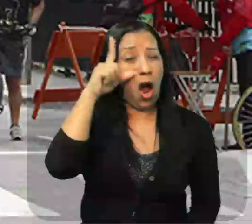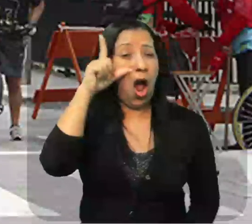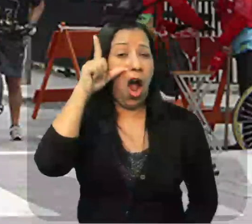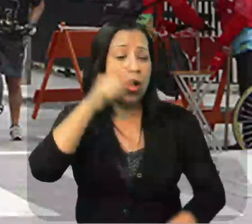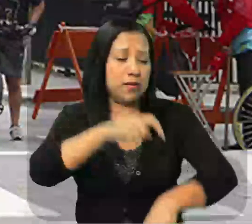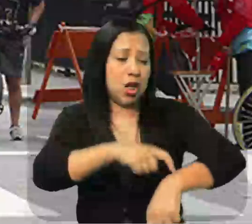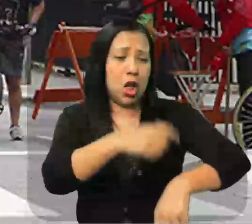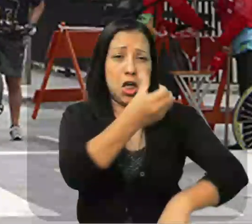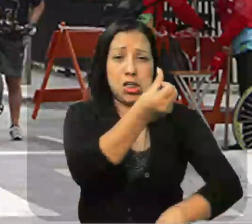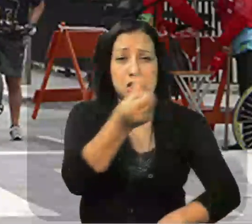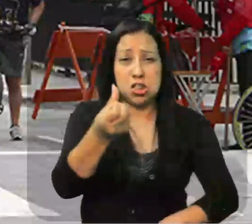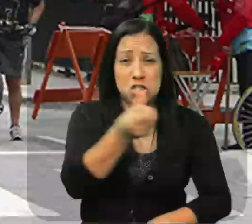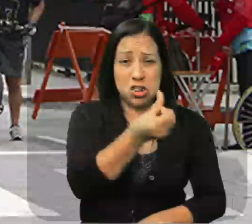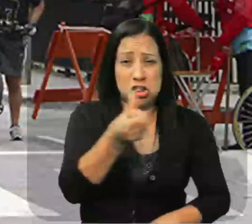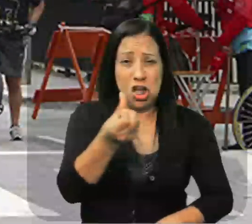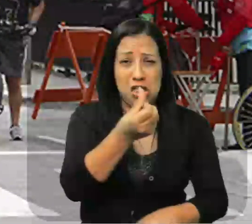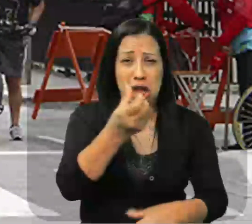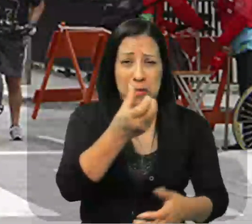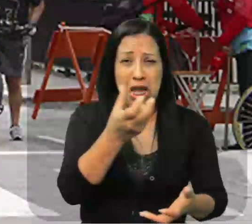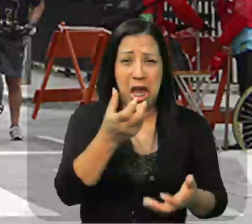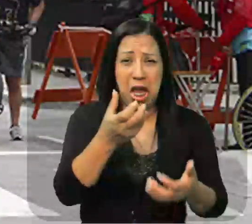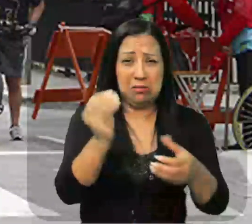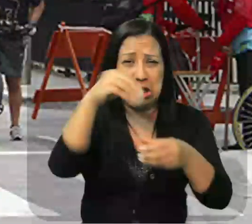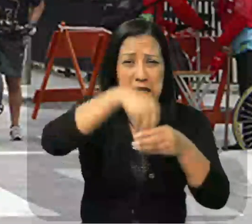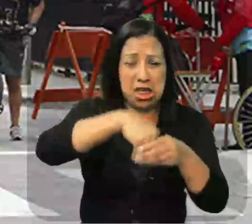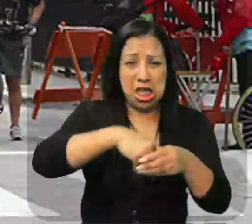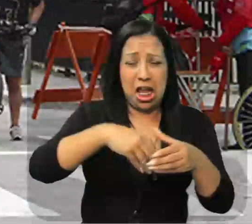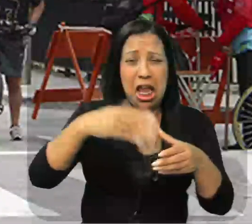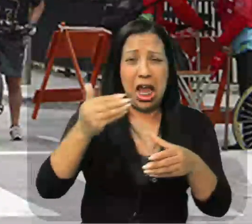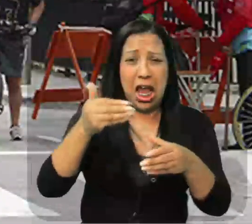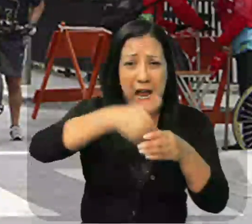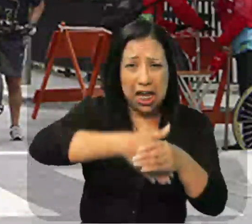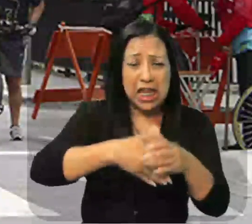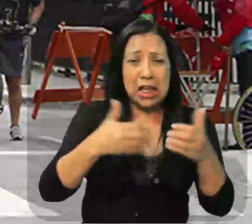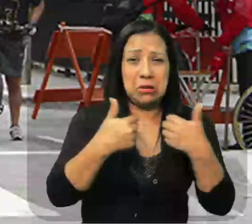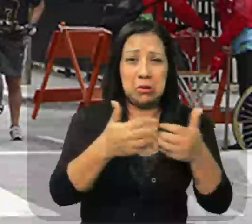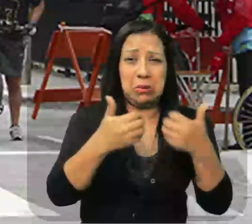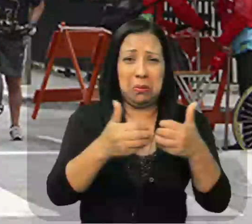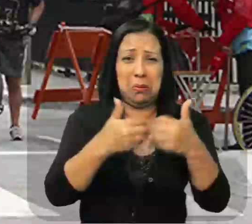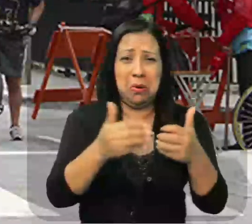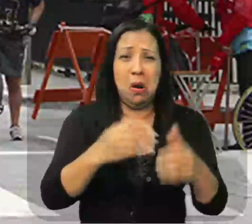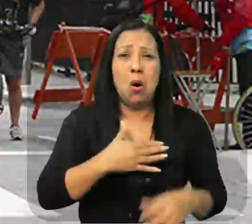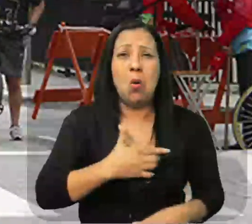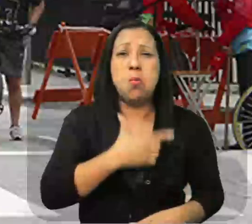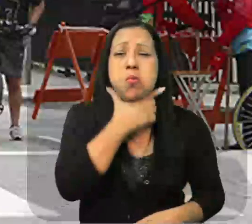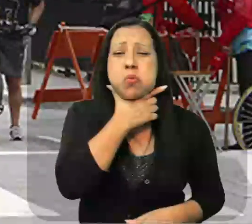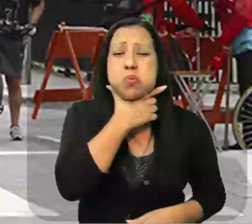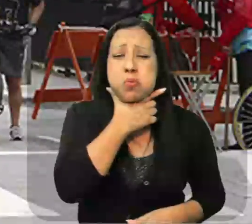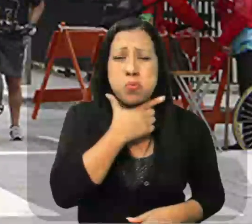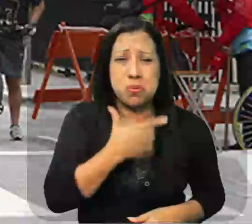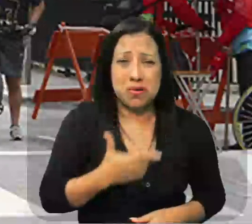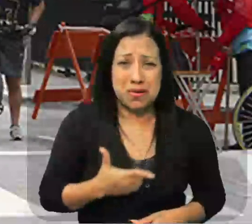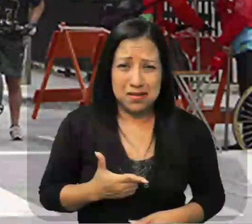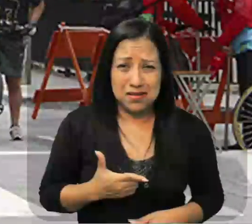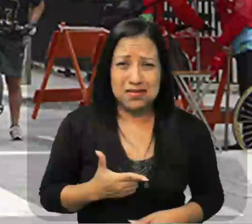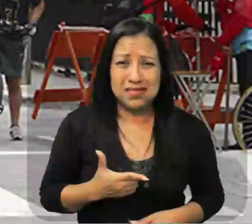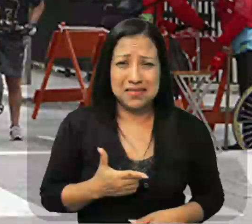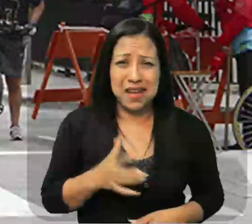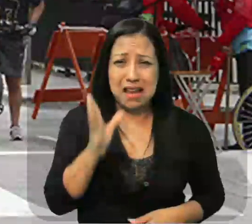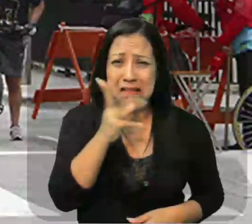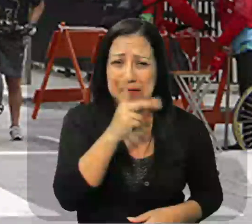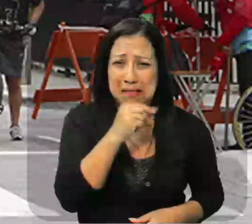De manhã, acordava às 6 da manhã, para pegar o busão. Ia pendurado. Todo mundo lotado lá, o